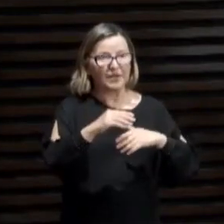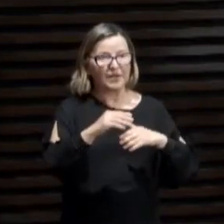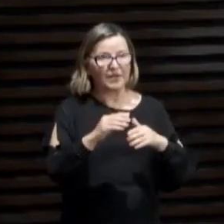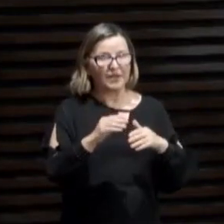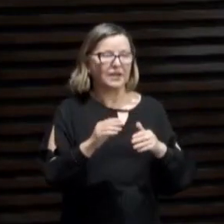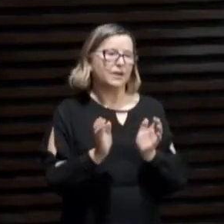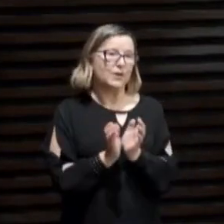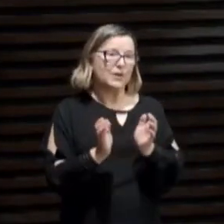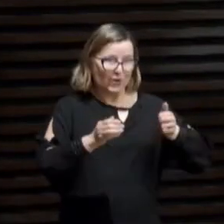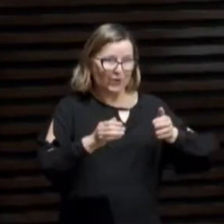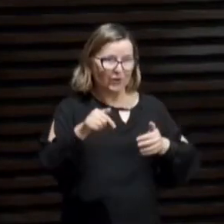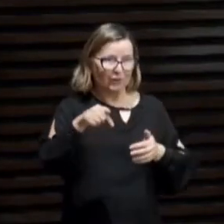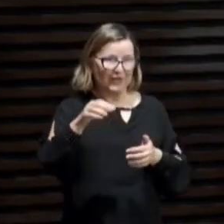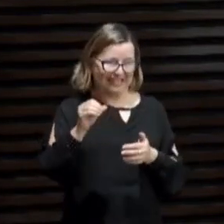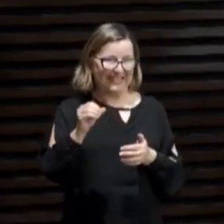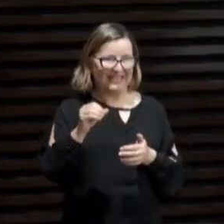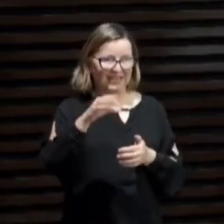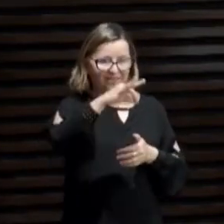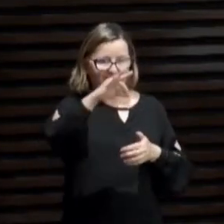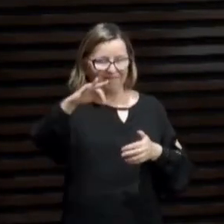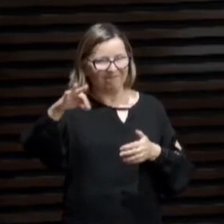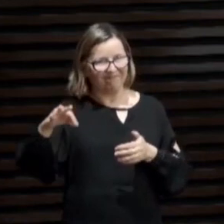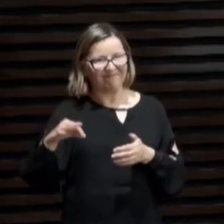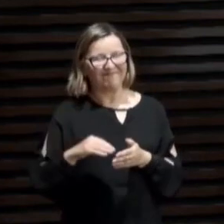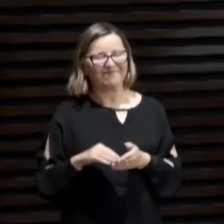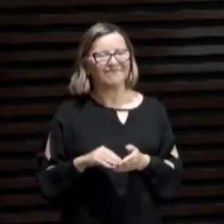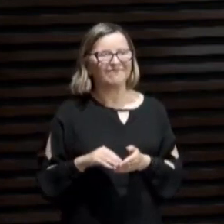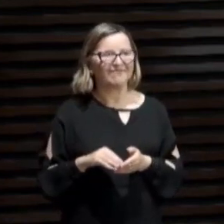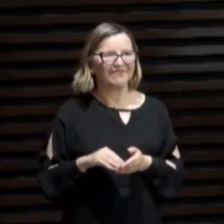Moisés, para passar sobre eles. E aí ele vem